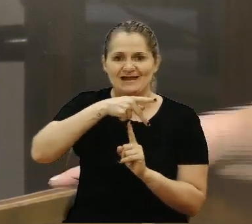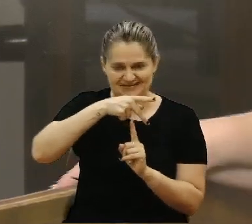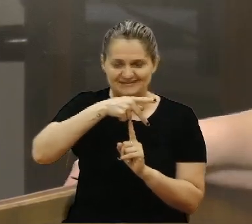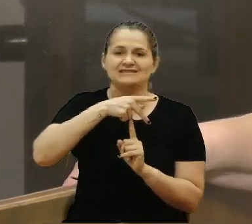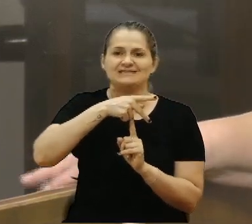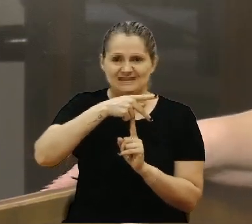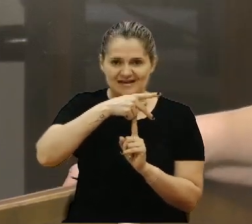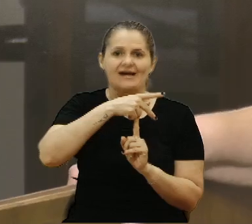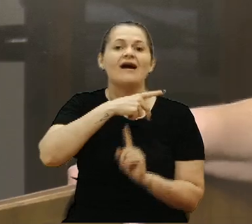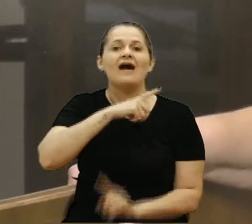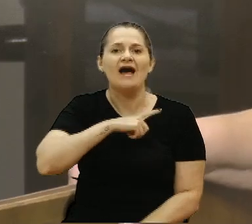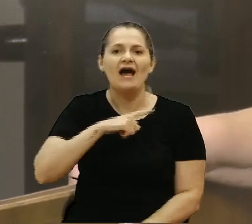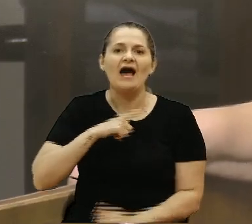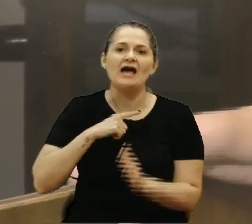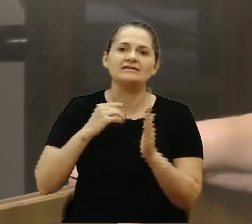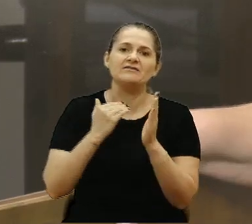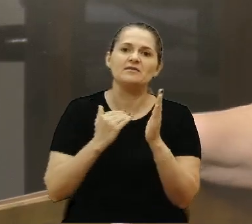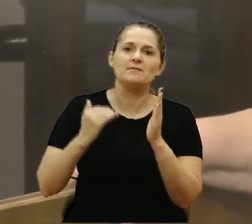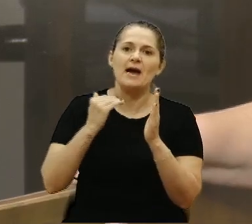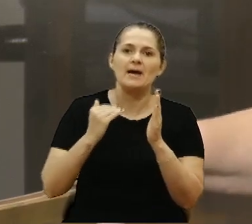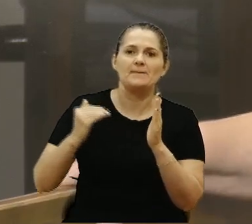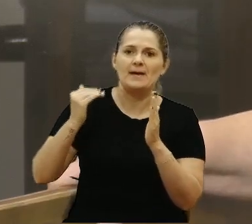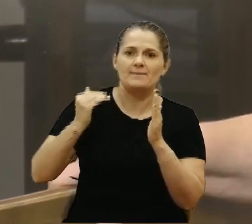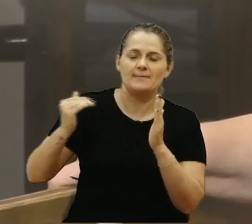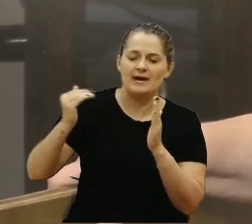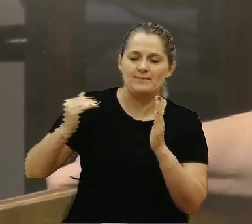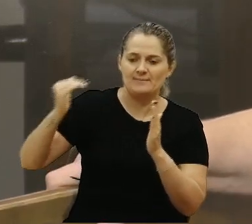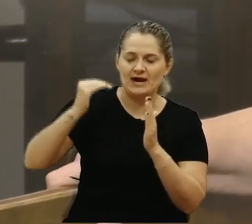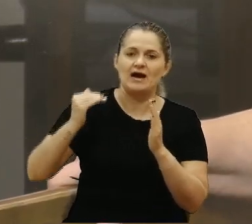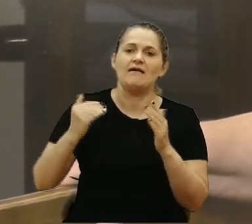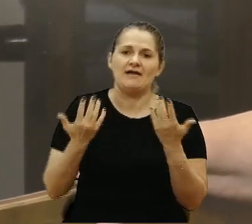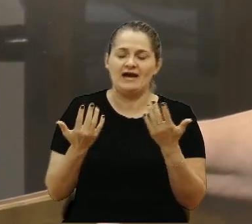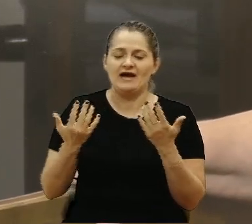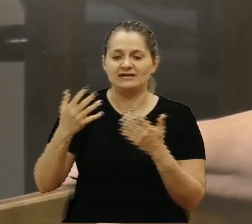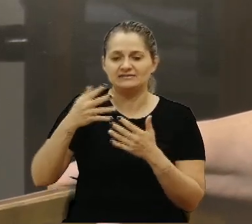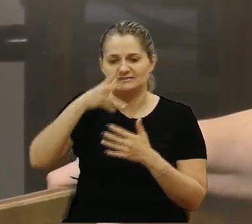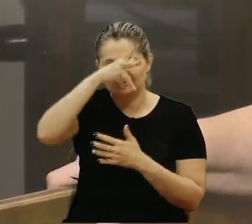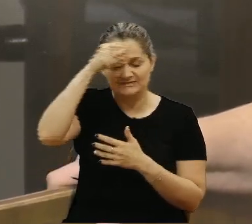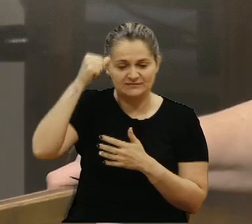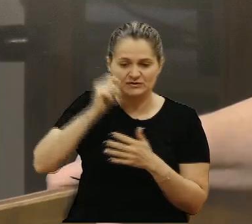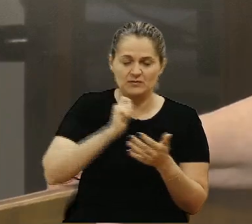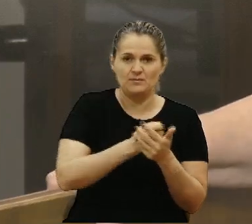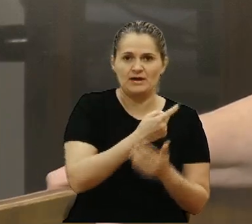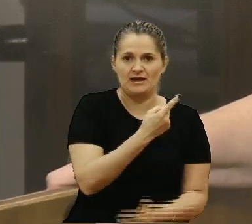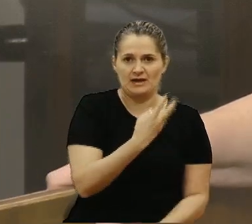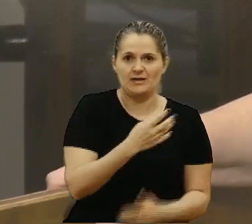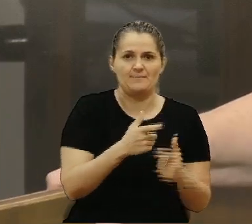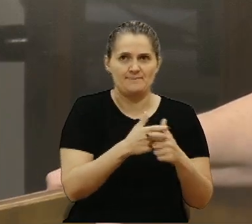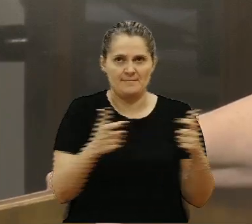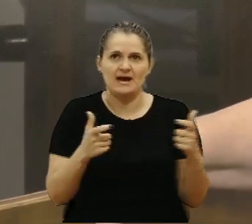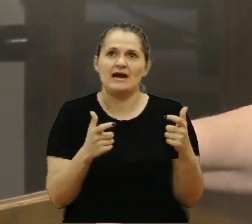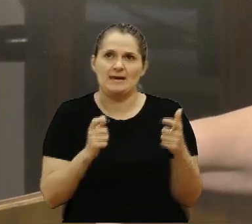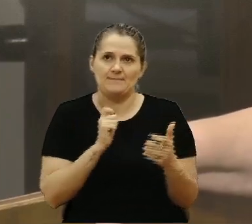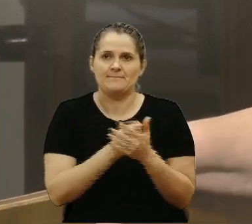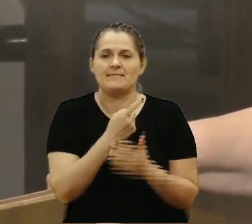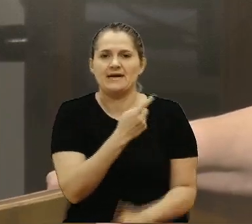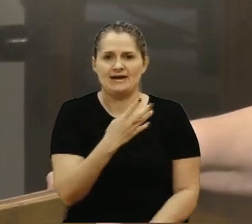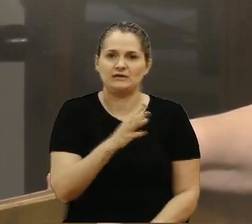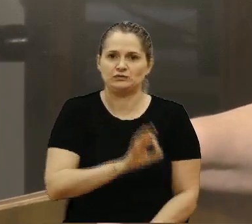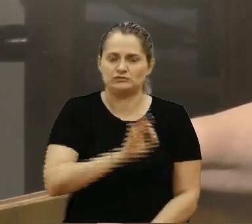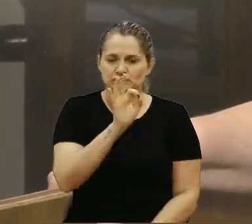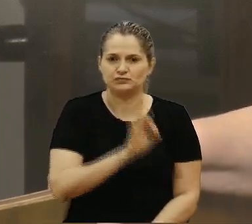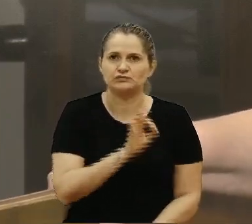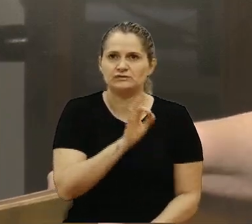feito um escalonamento. Os servidores estão pagando 14%, a grande maioria que está aqui é